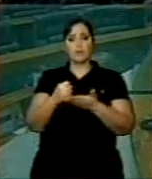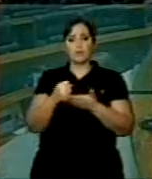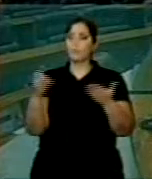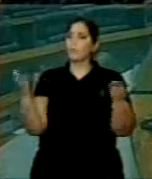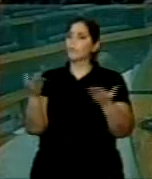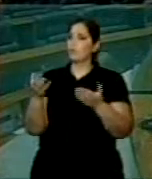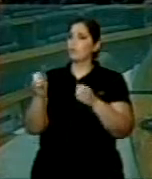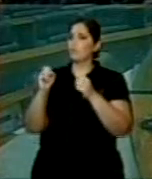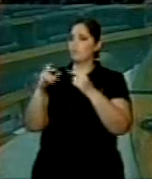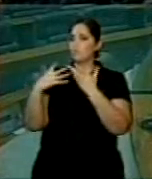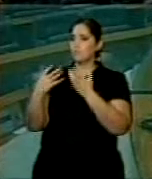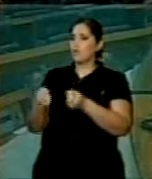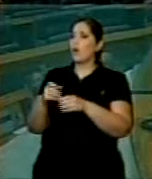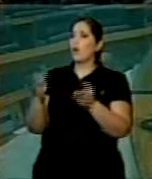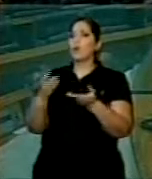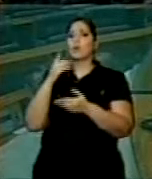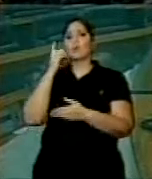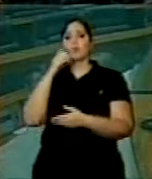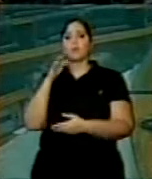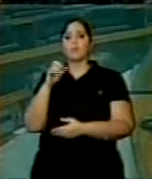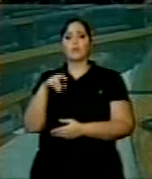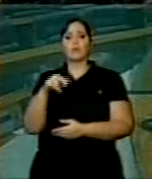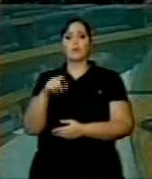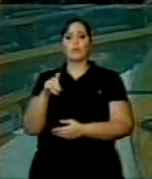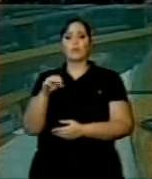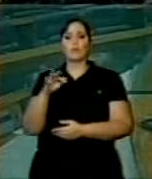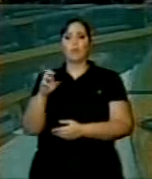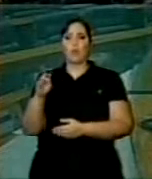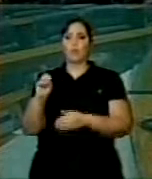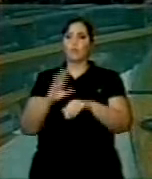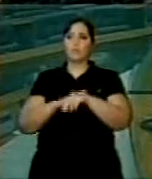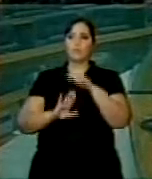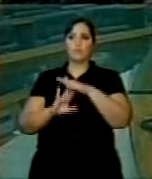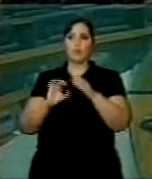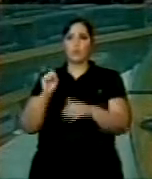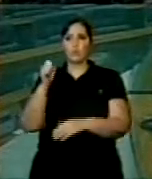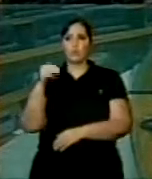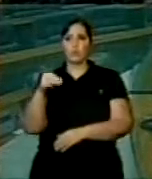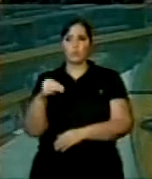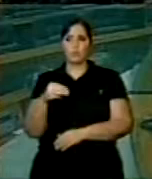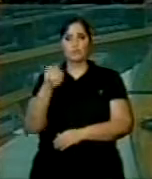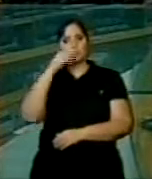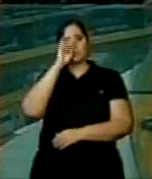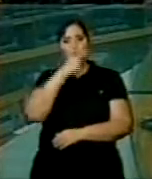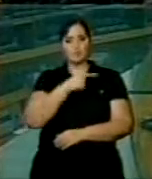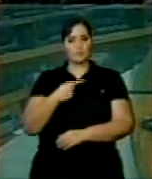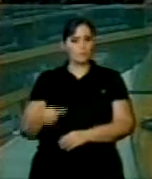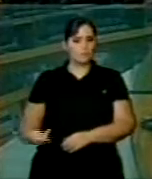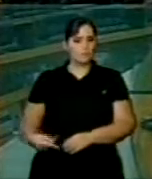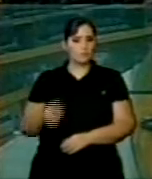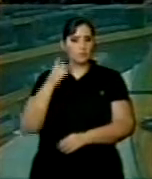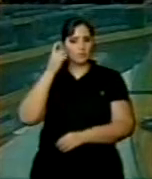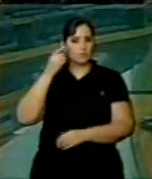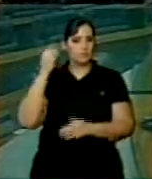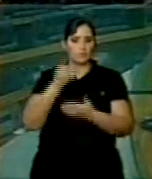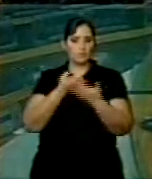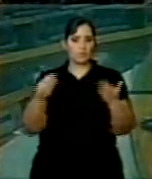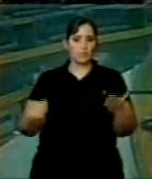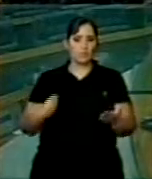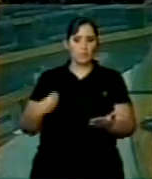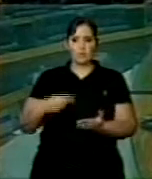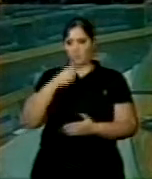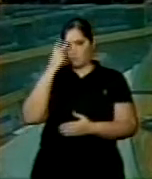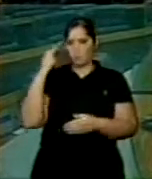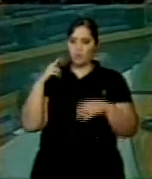Pela liderança do PT, você dispõe de 8 minutos na tribuna. Senhor presidente, senhoras e senhores parlamentares, senhoras e senhores conosco que participam